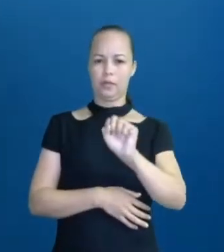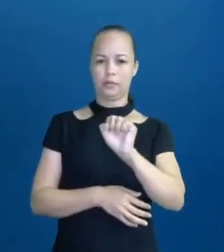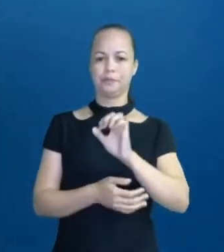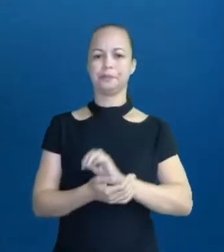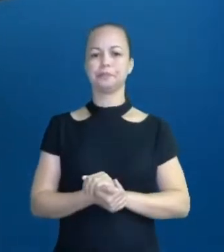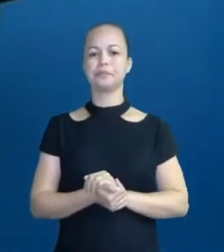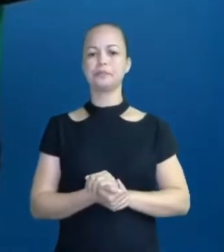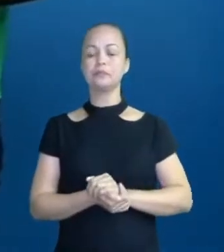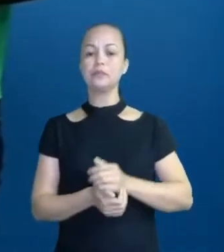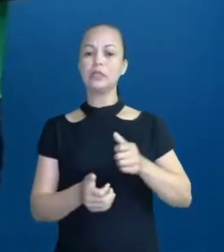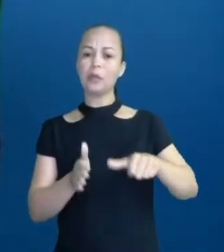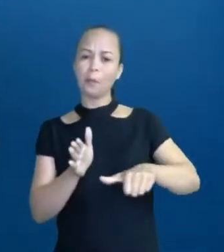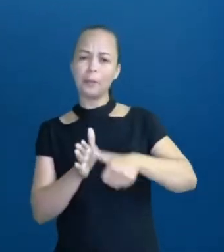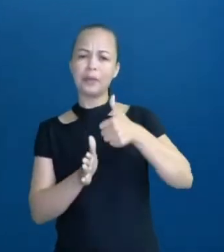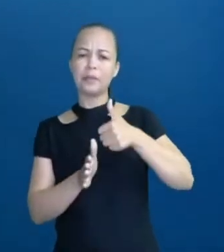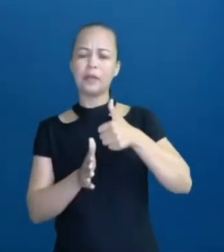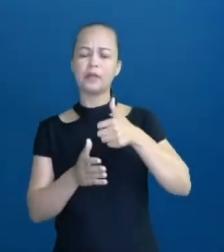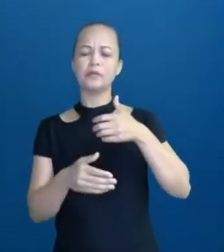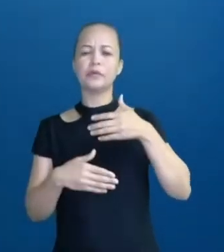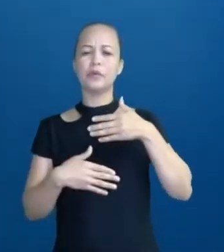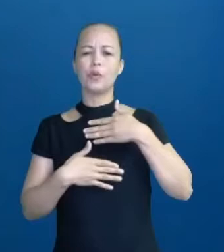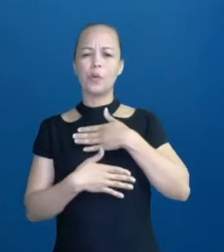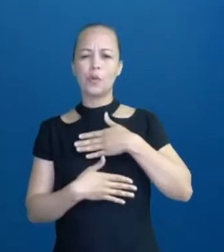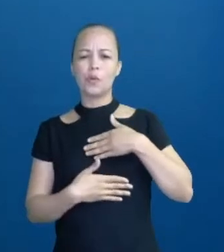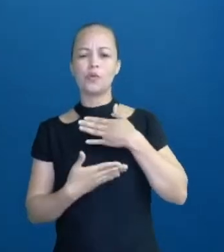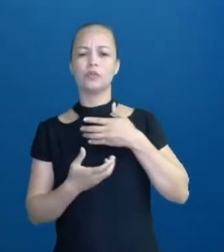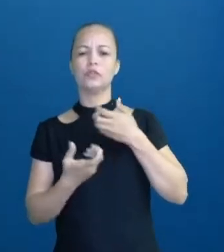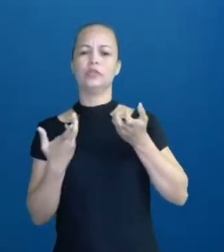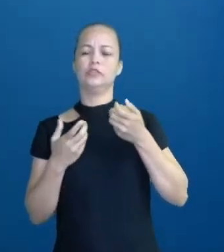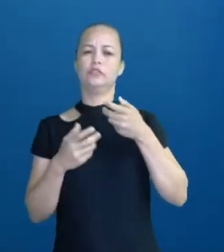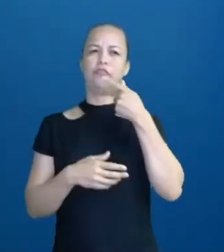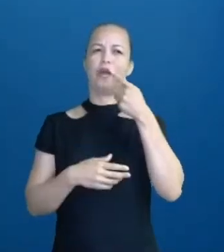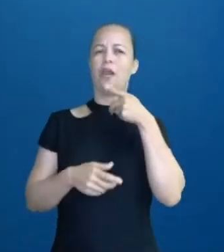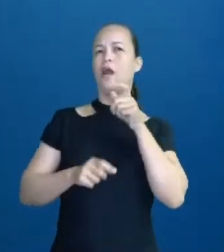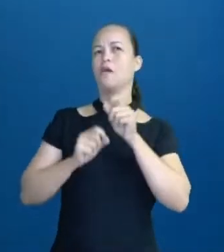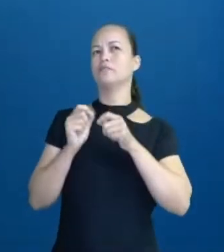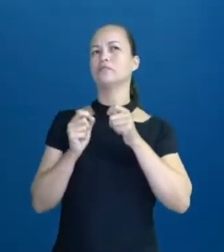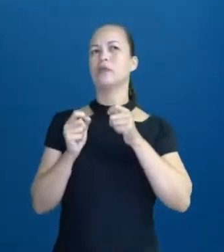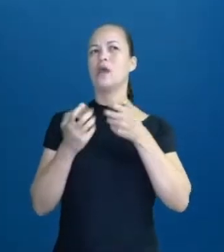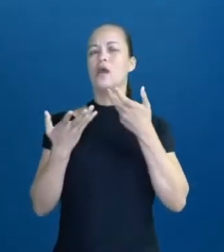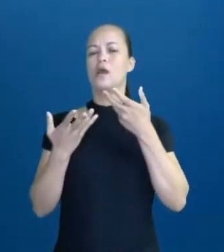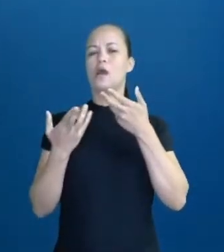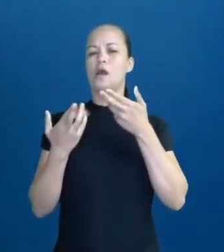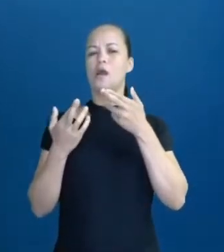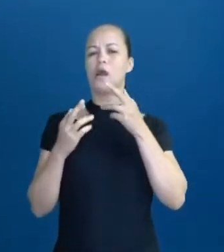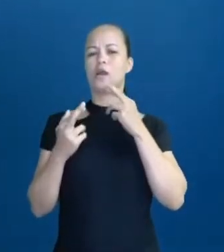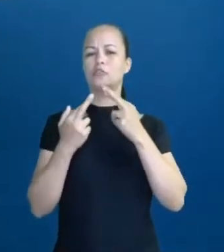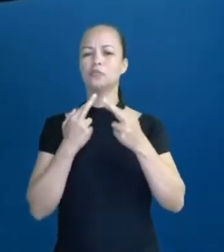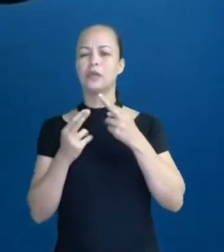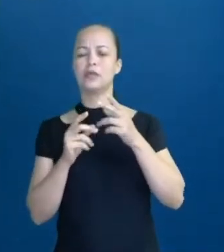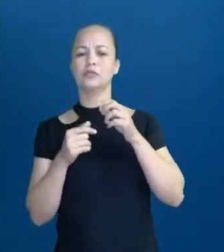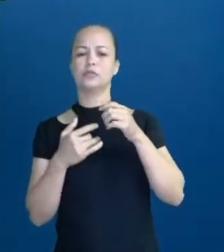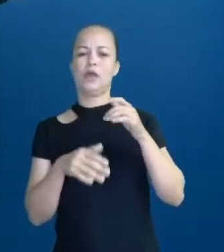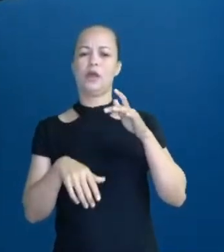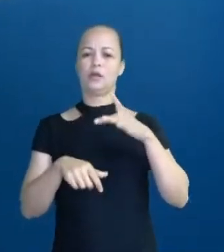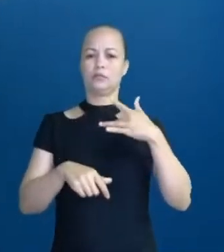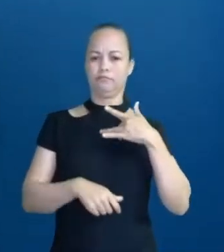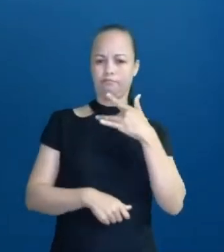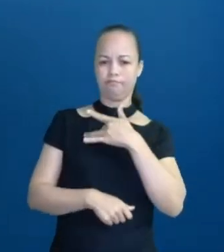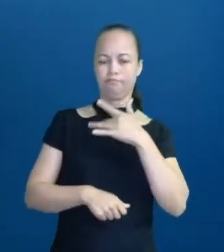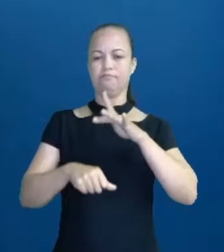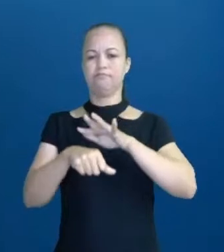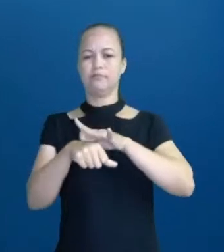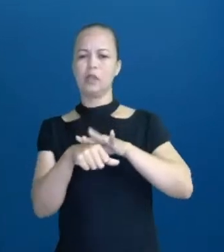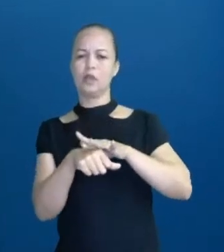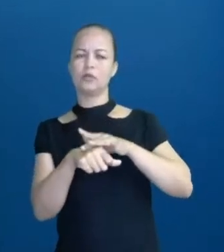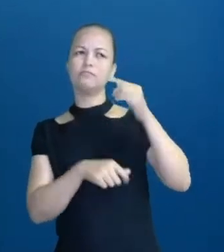Primeiramente, eu gostaria de levantarmos uma questão a respeito da saúde e da doença. Quando a gente imagina uma